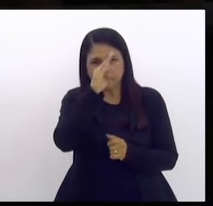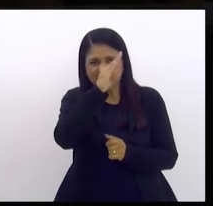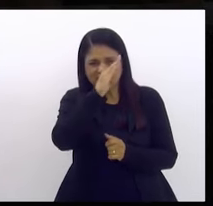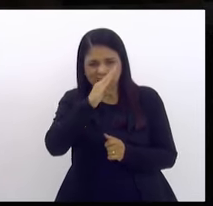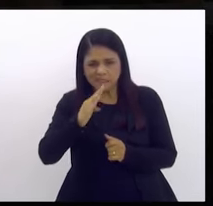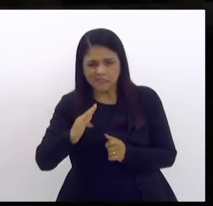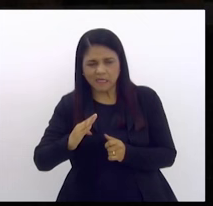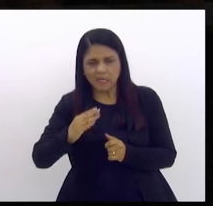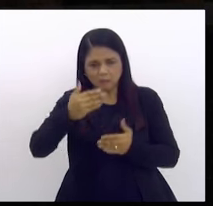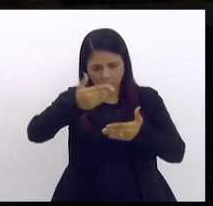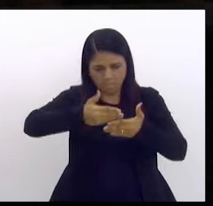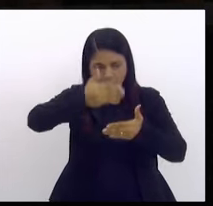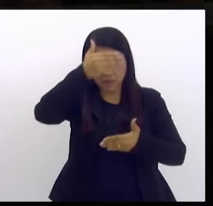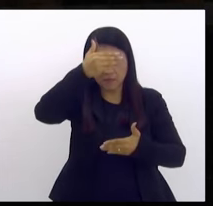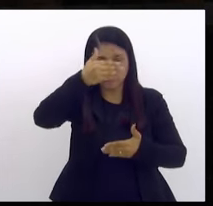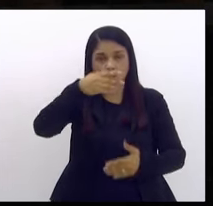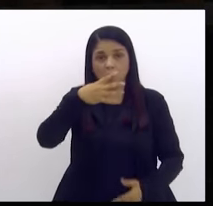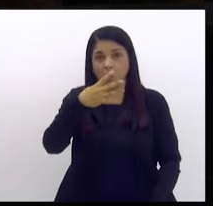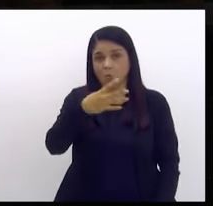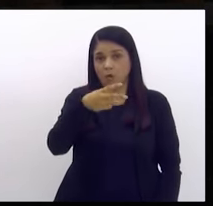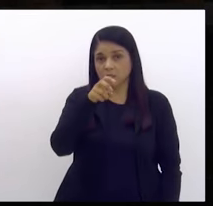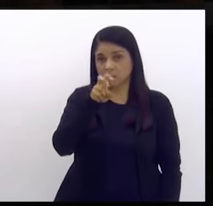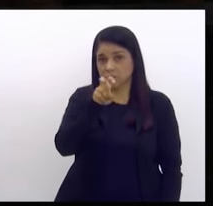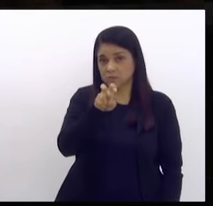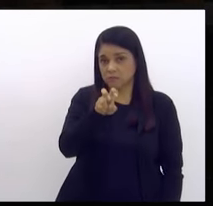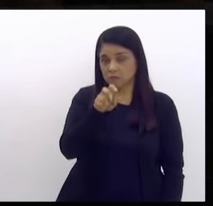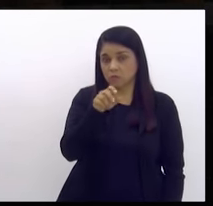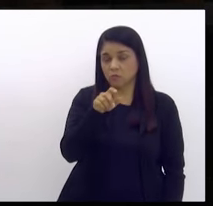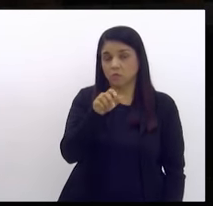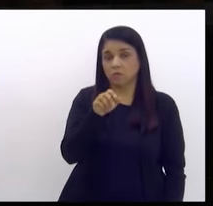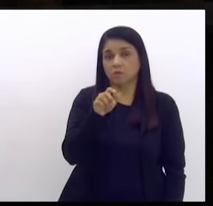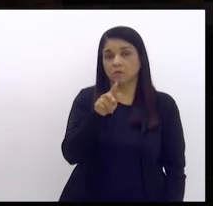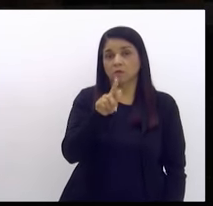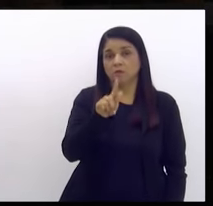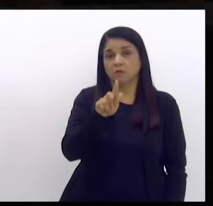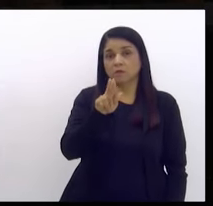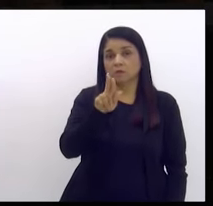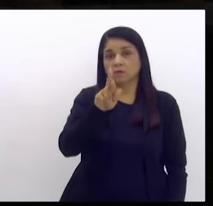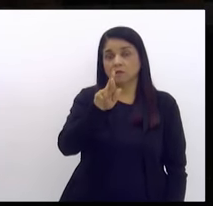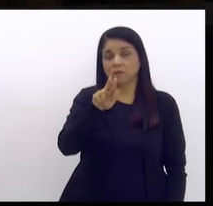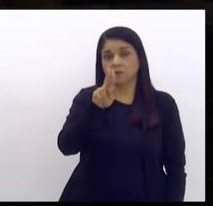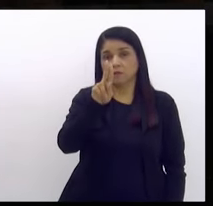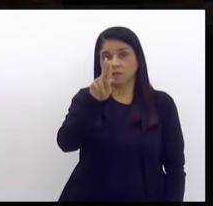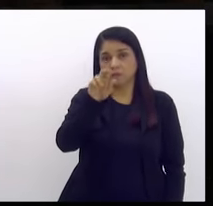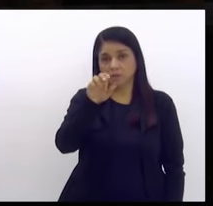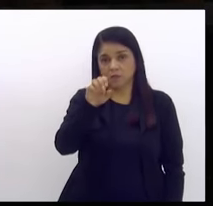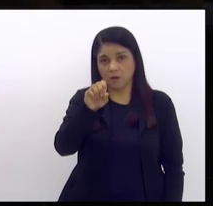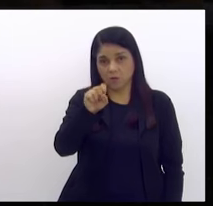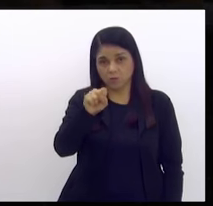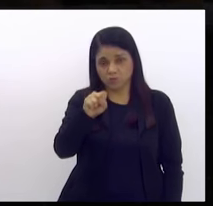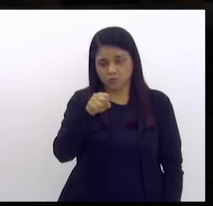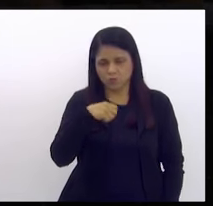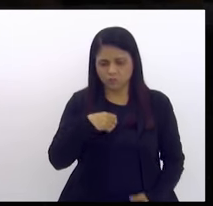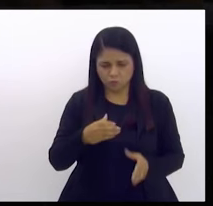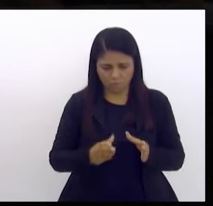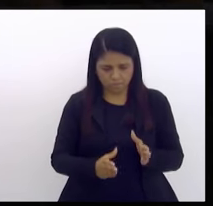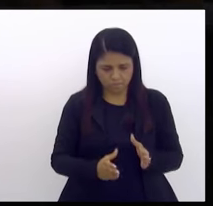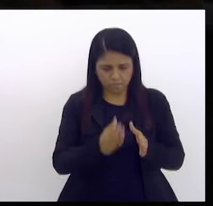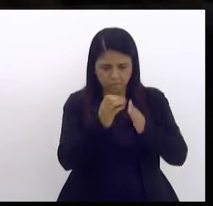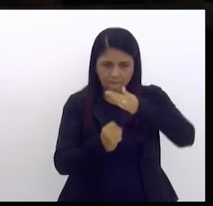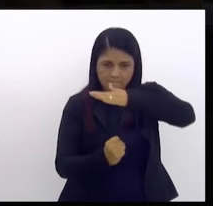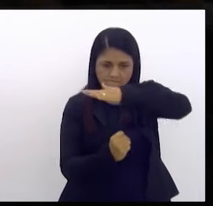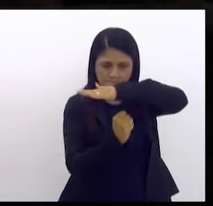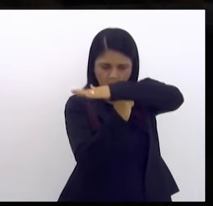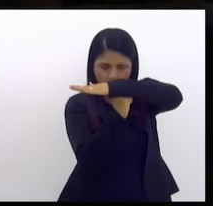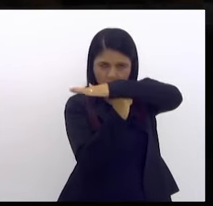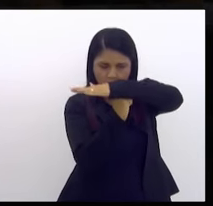a 45 graus, que é a trinca de cisalhamento, no embolso de algum dos pilares.